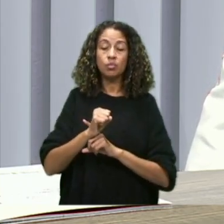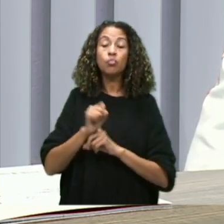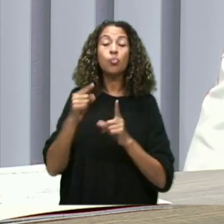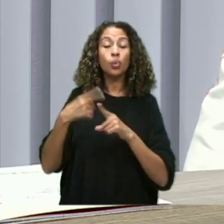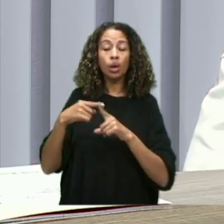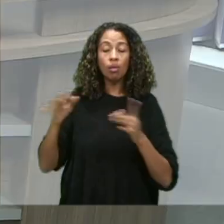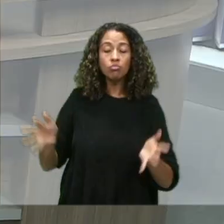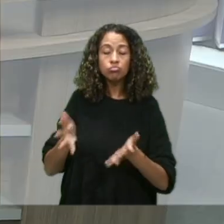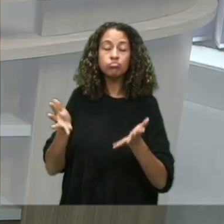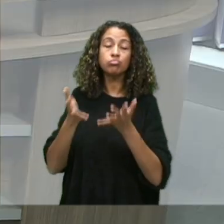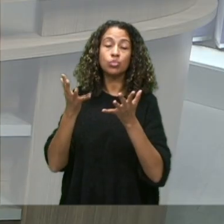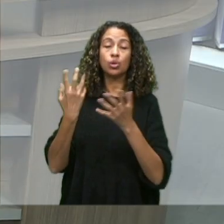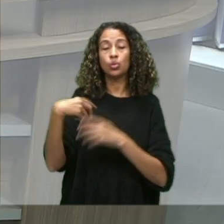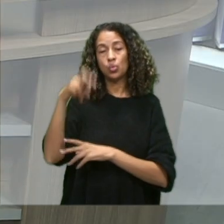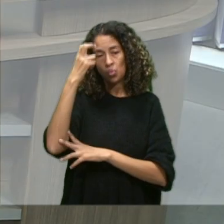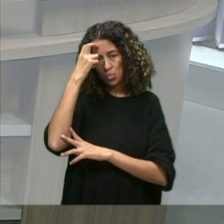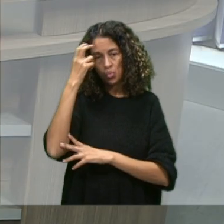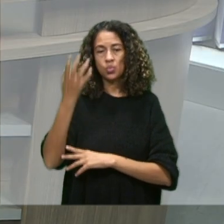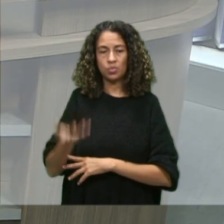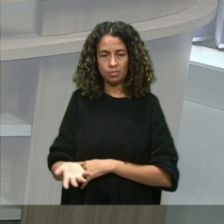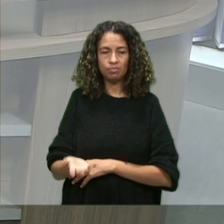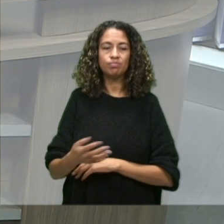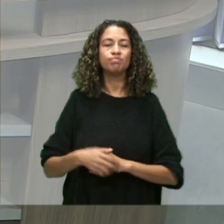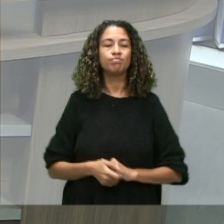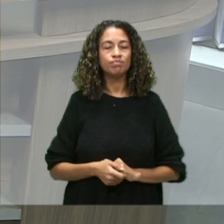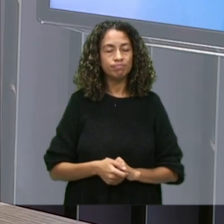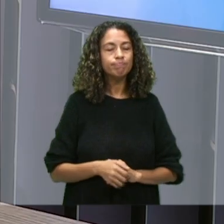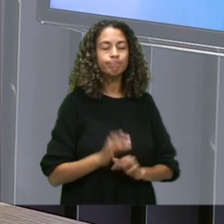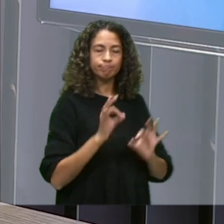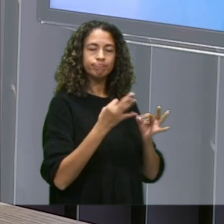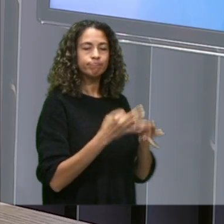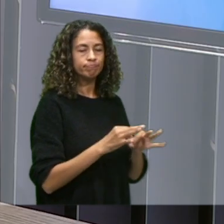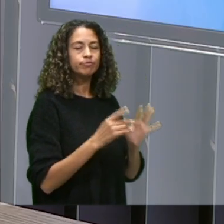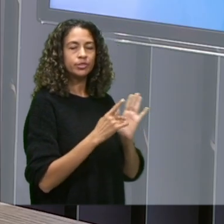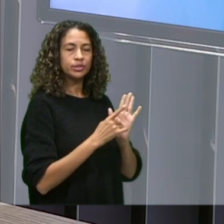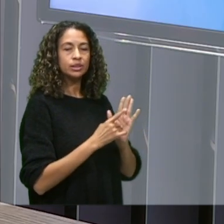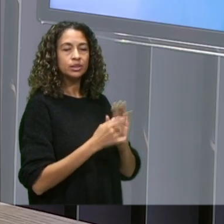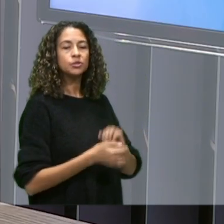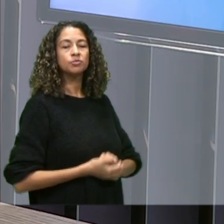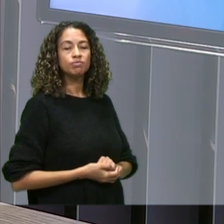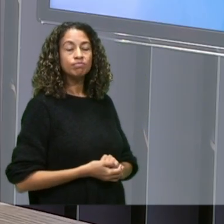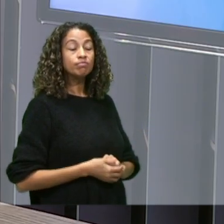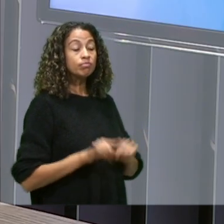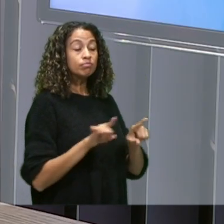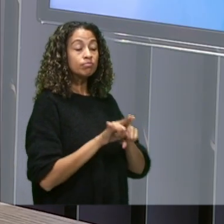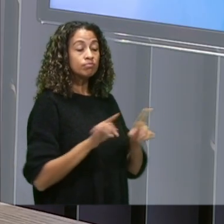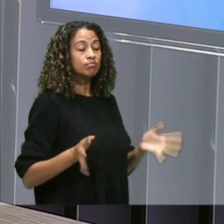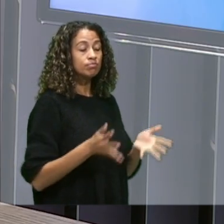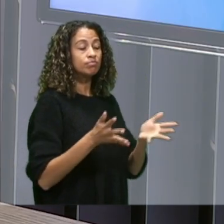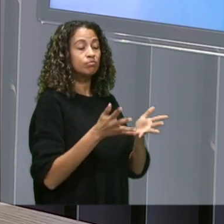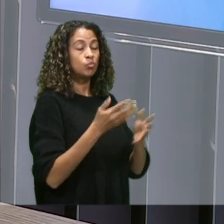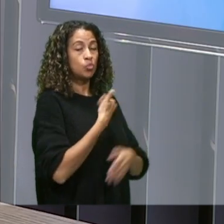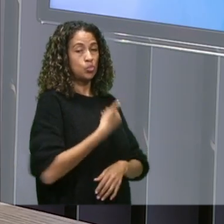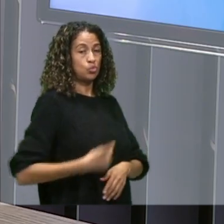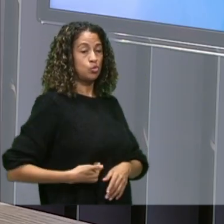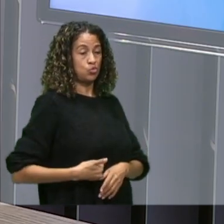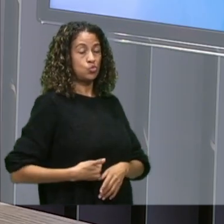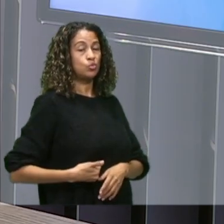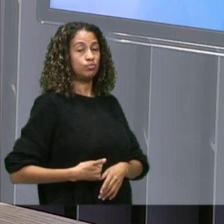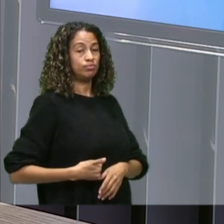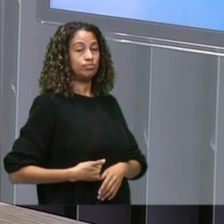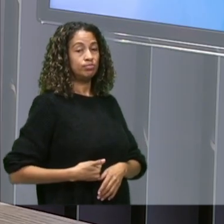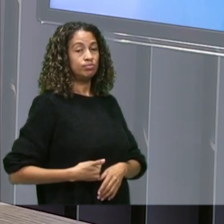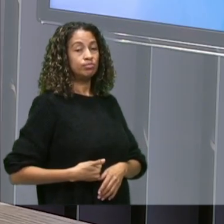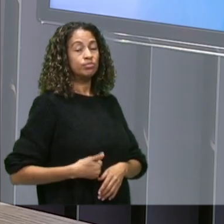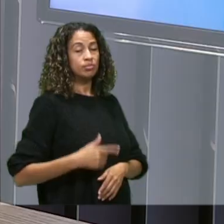incentivando um produto cultural. Exatamente. Mas também o incentivo público direto, como é, por exemplo,